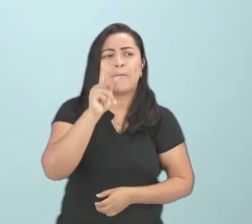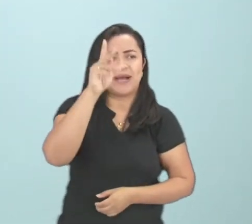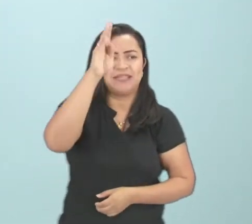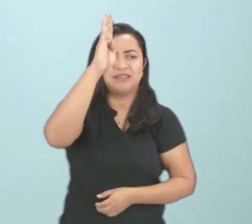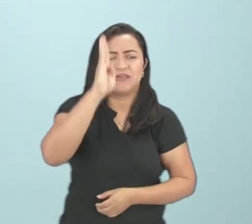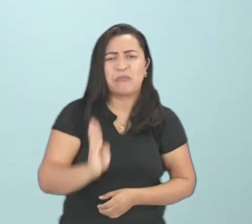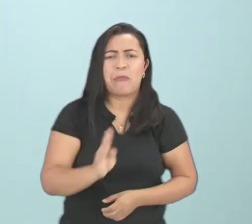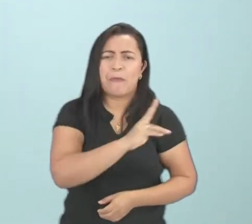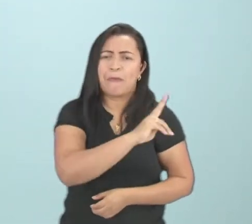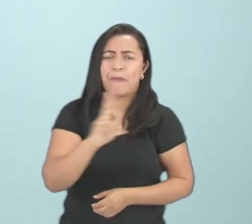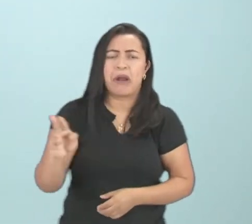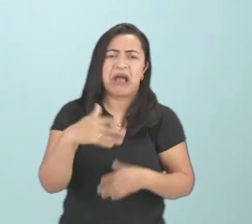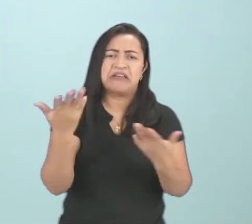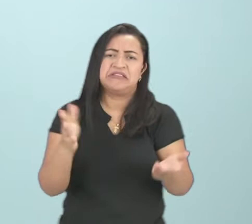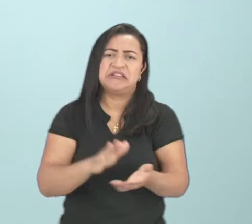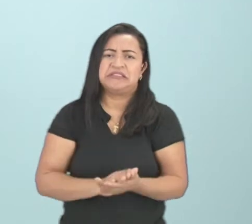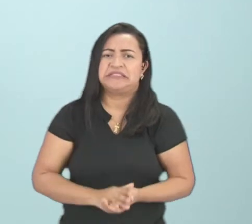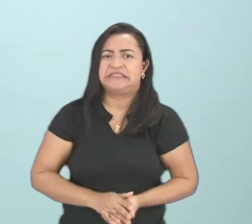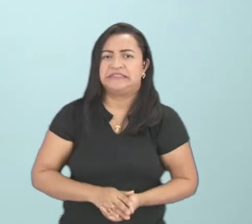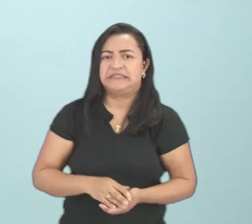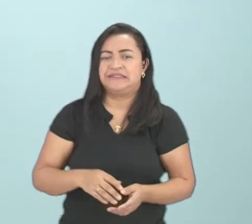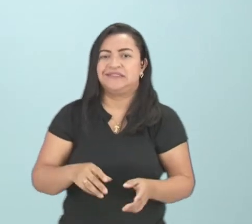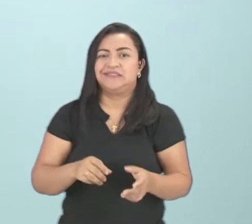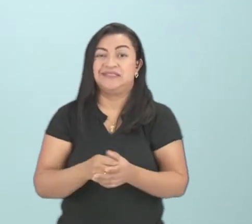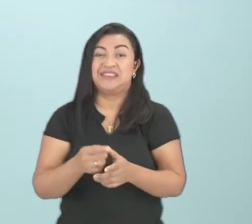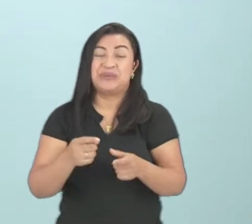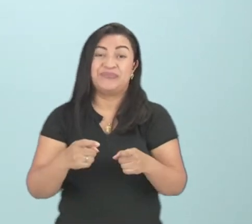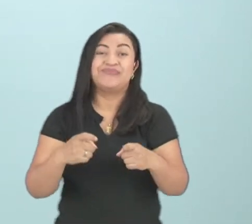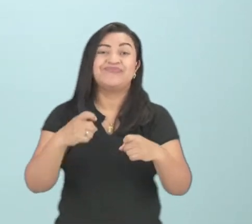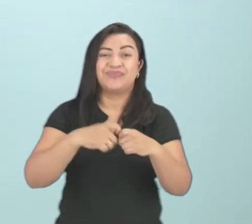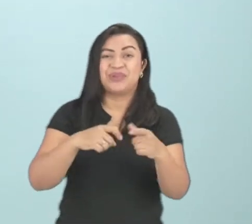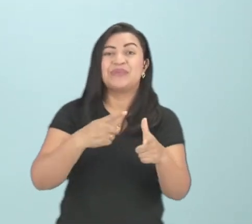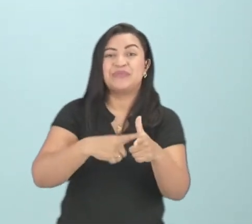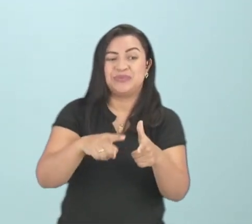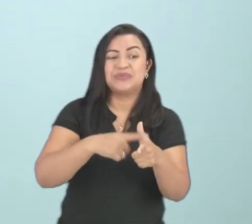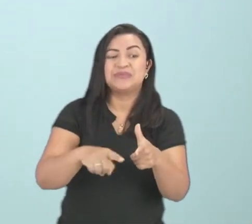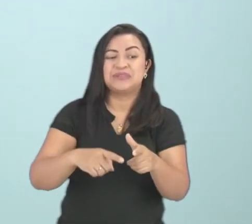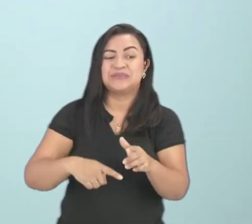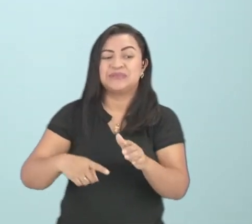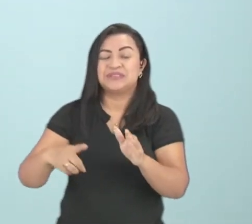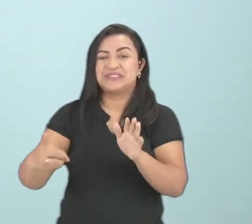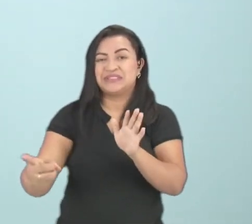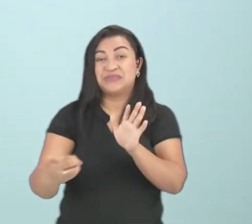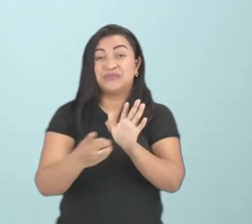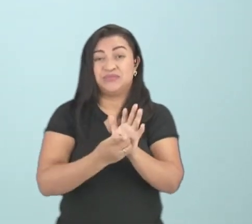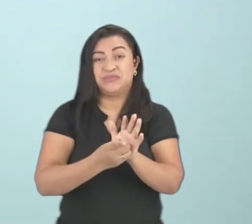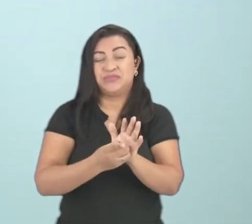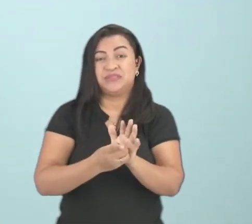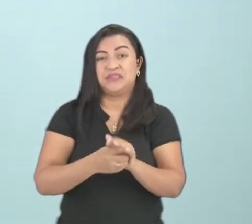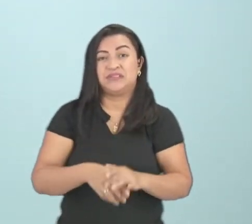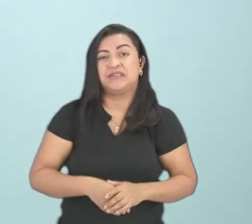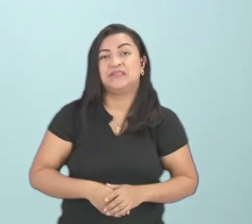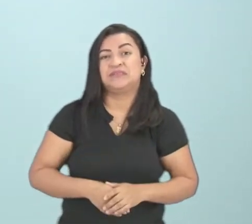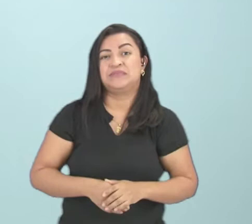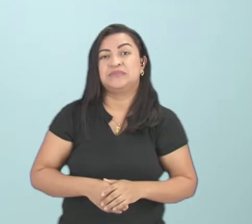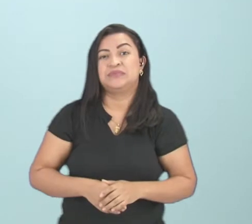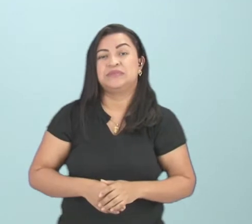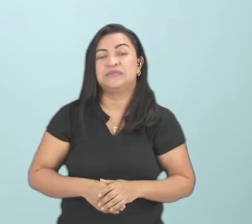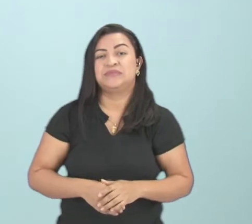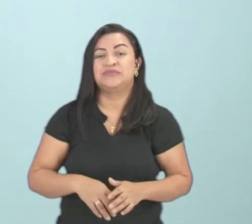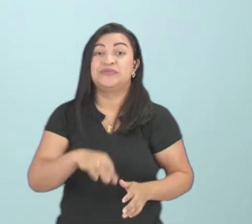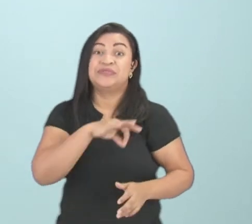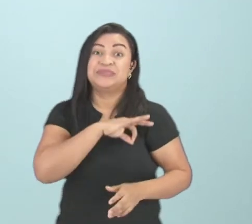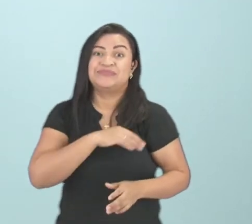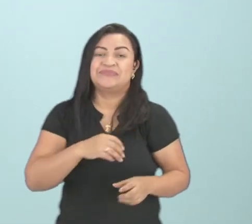também, denunciado, né, pelas mídias e também pelo Ministério Público. Então são situações